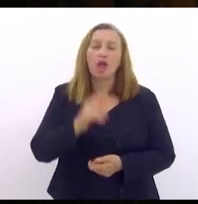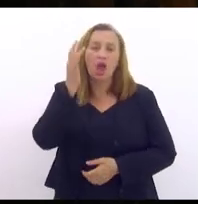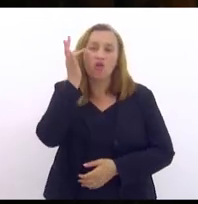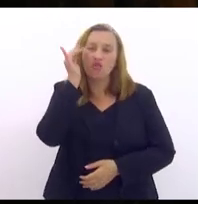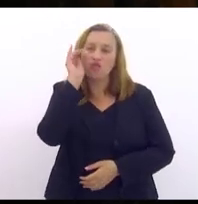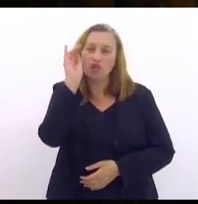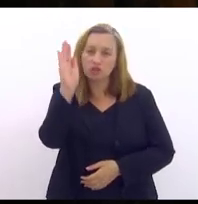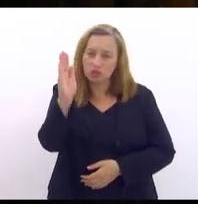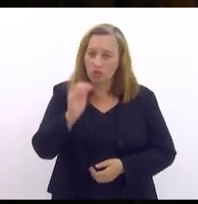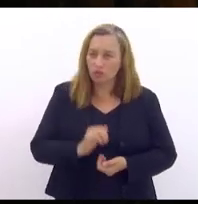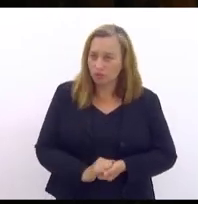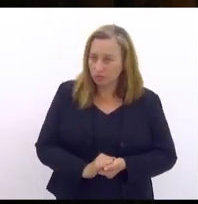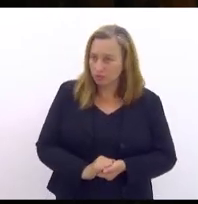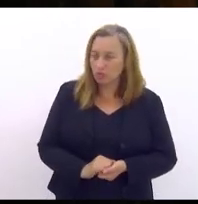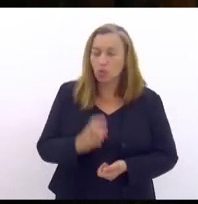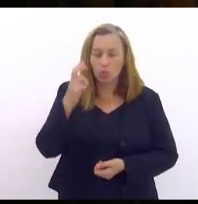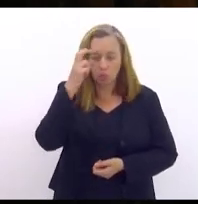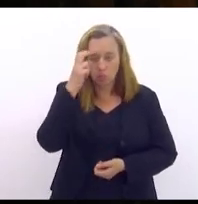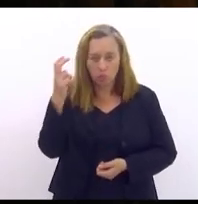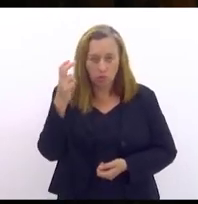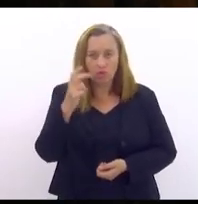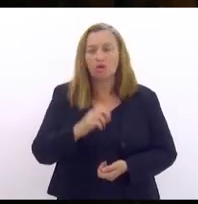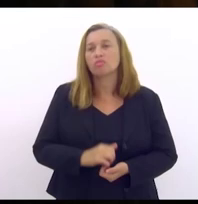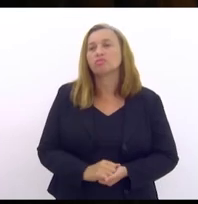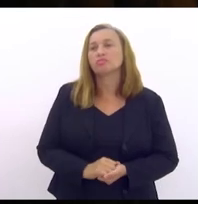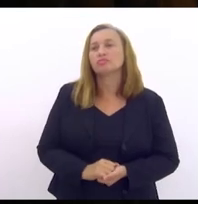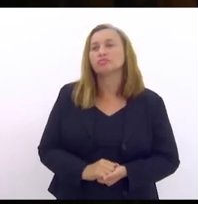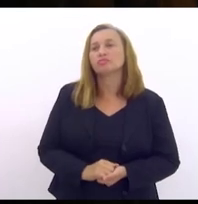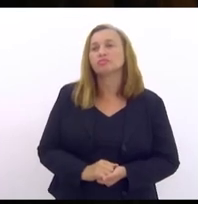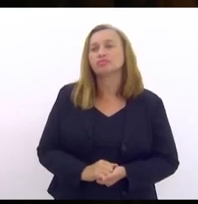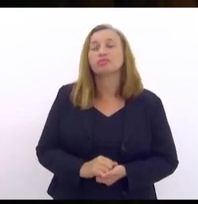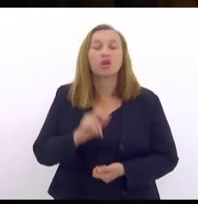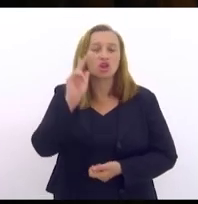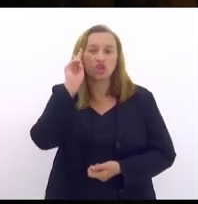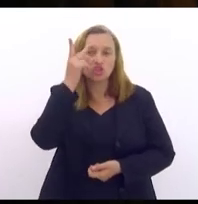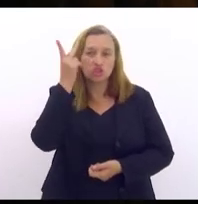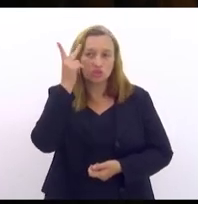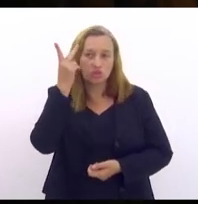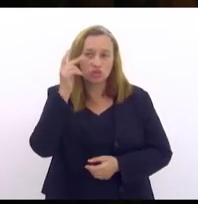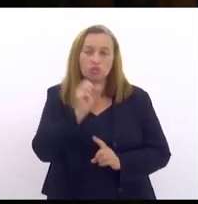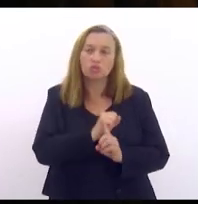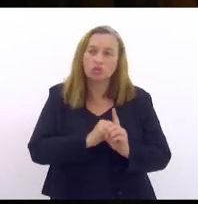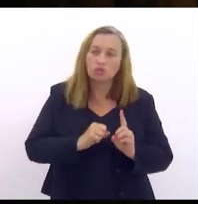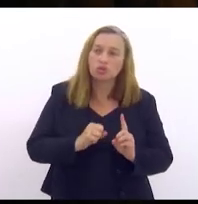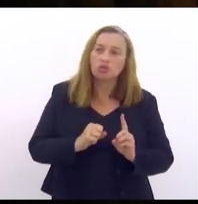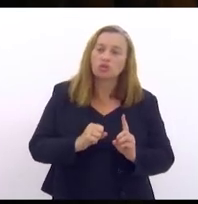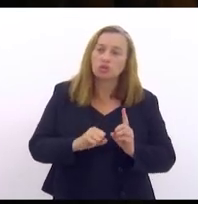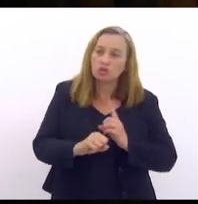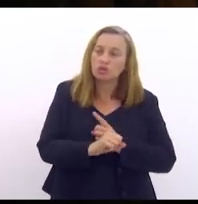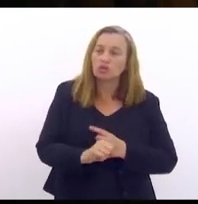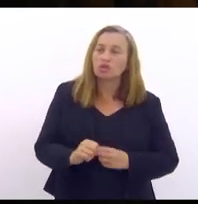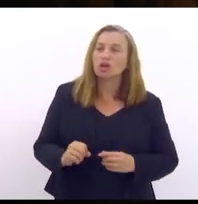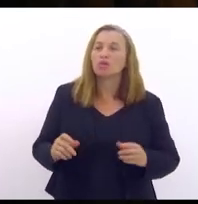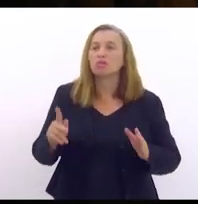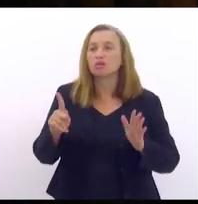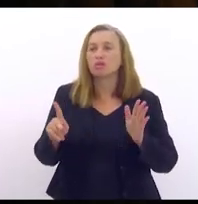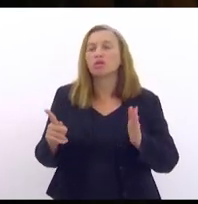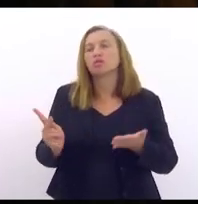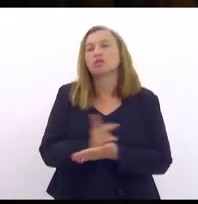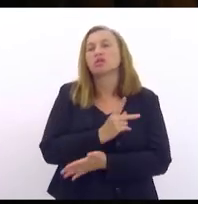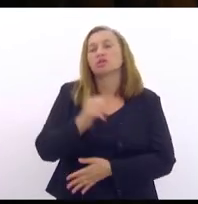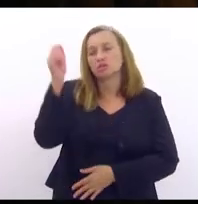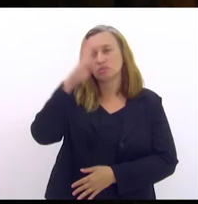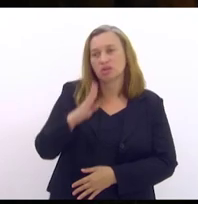filosófico, de caráter cultural e, sobretudo, de caráter histórico, sociológico do que vem acontecendo no Brasil e, sobretudo, no Rio de